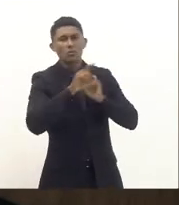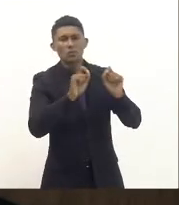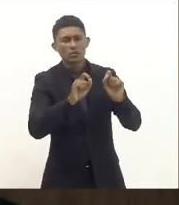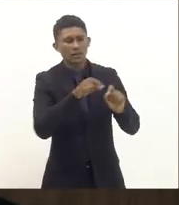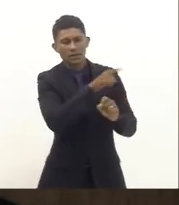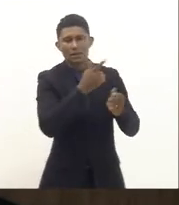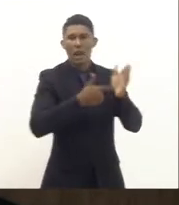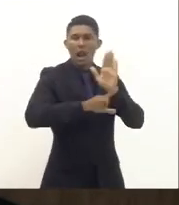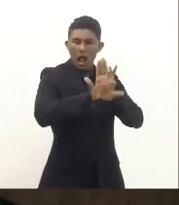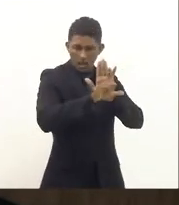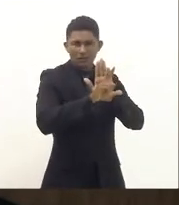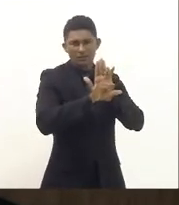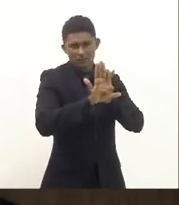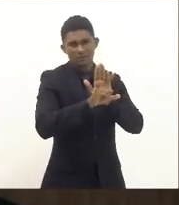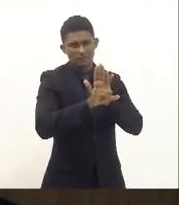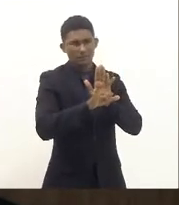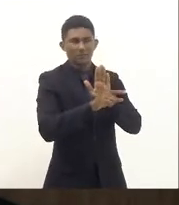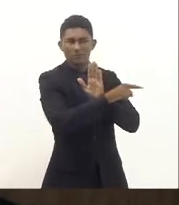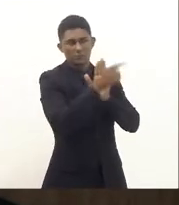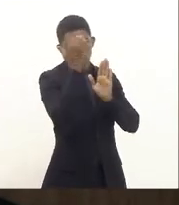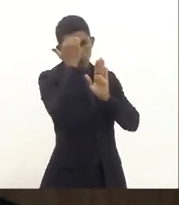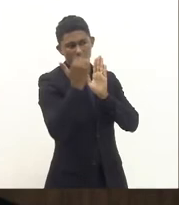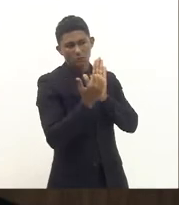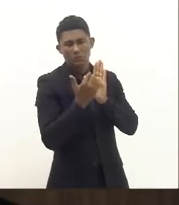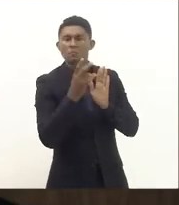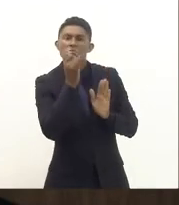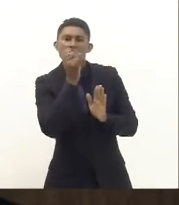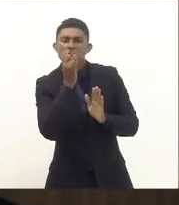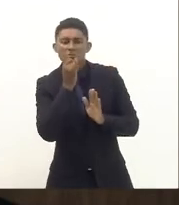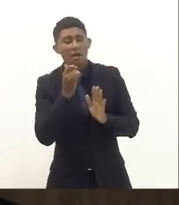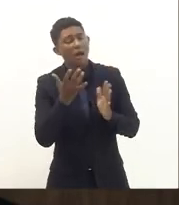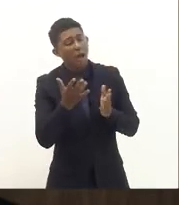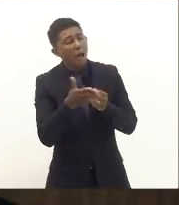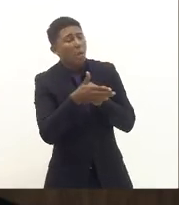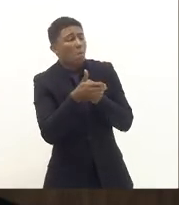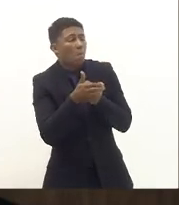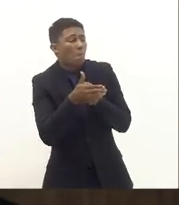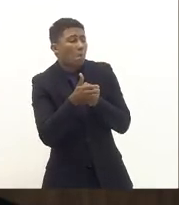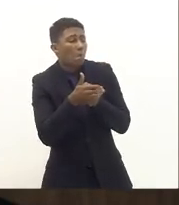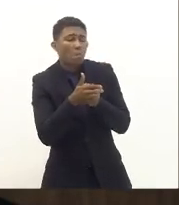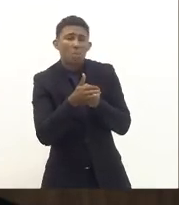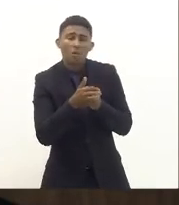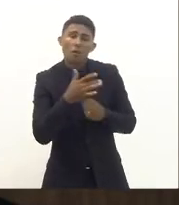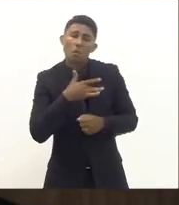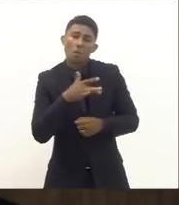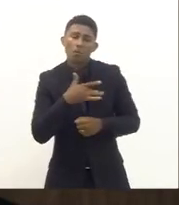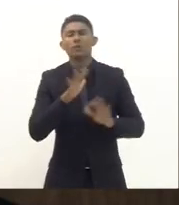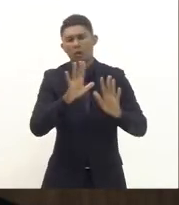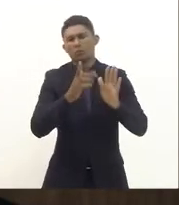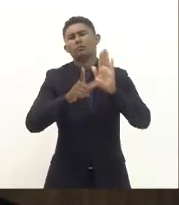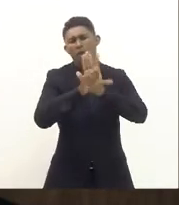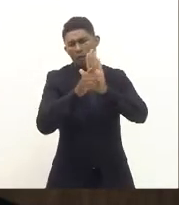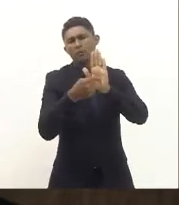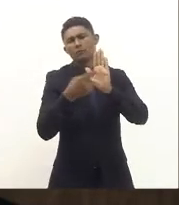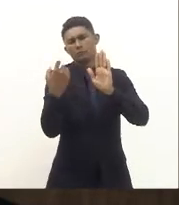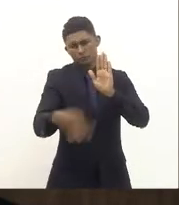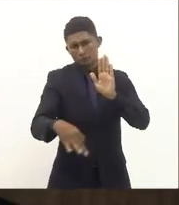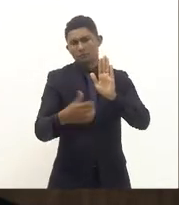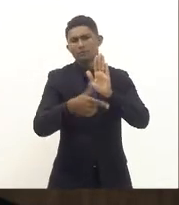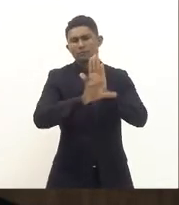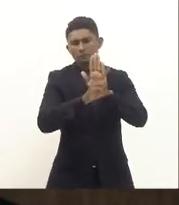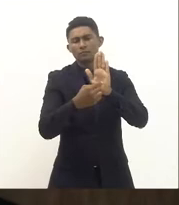conflito com a lei de maneira na forma da camaradagem deve ser assim deve usar o Rigor da lei deve usar o Rigor que a